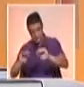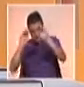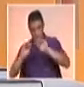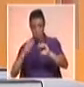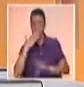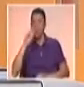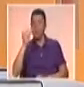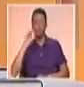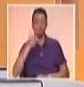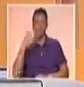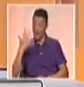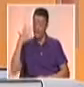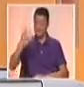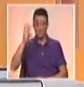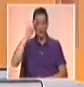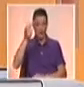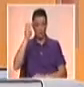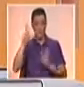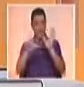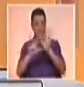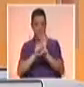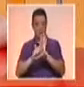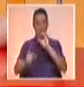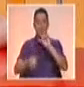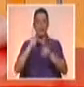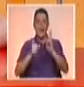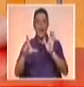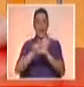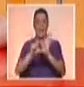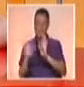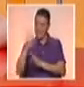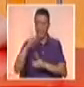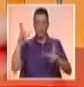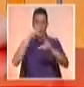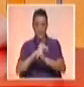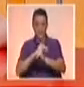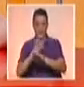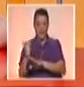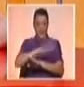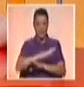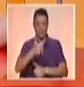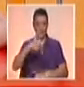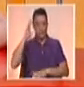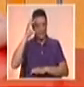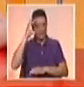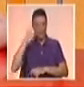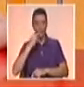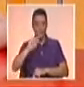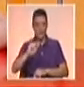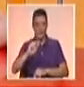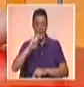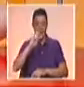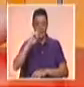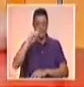têm mais ou menos 5 anos, não é? À volta disso. Sim. O que é que essa lei veio trazer de novo? Ora bem, antes de mais, muito boa tarde. E em meu nome pessoal e em nome da